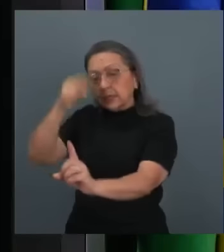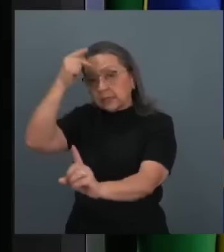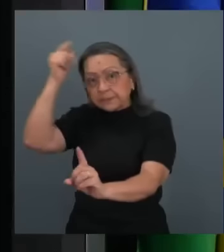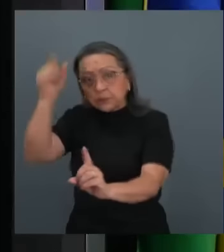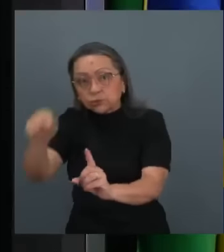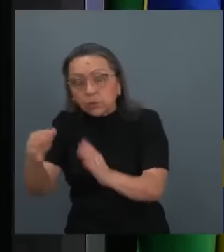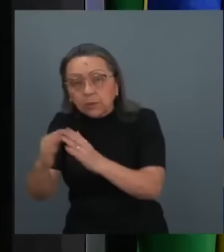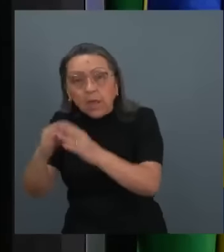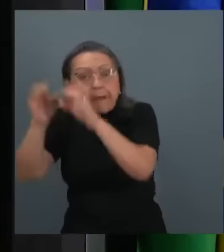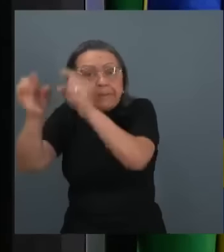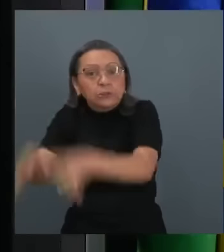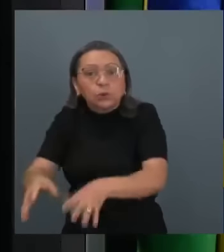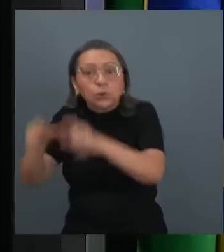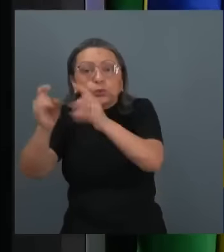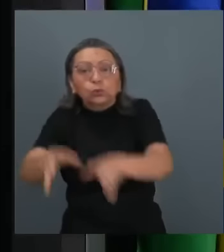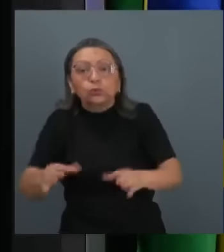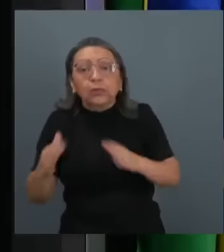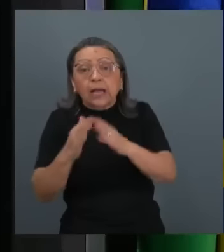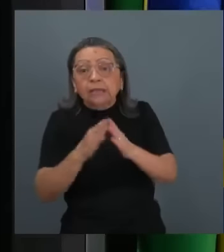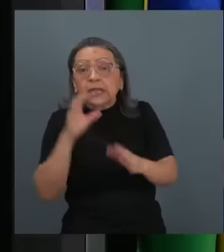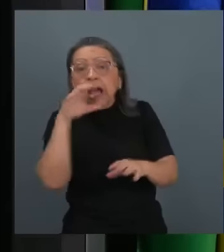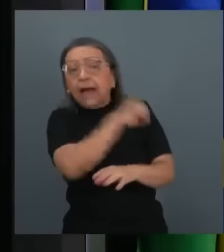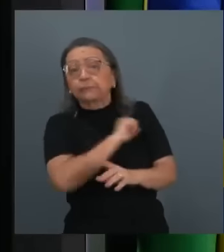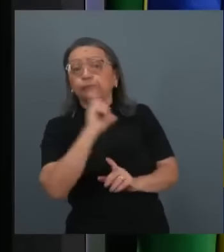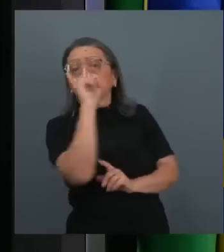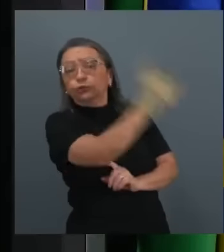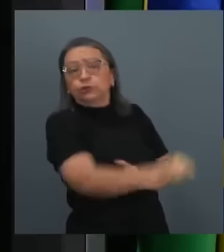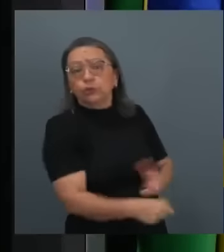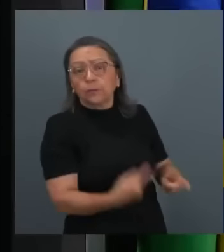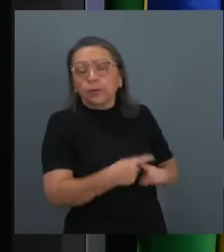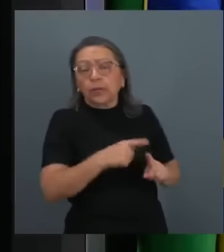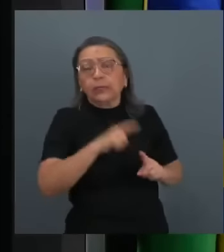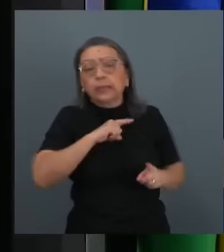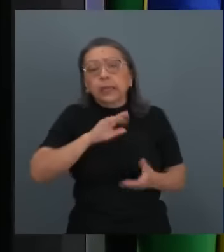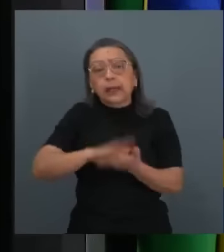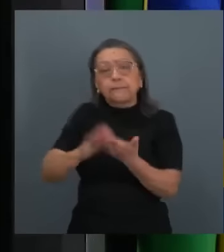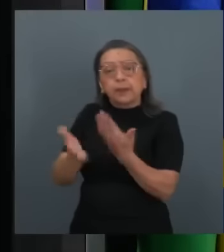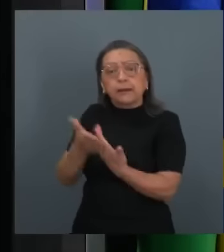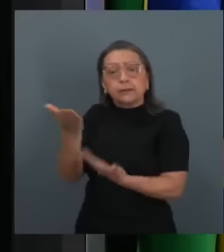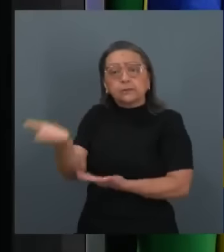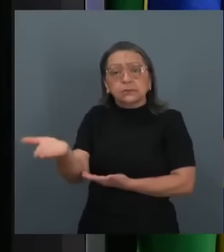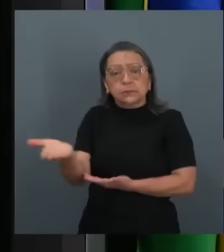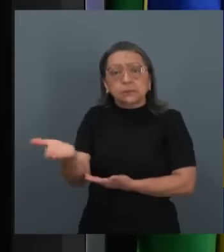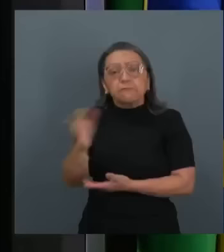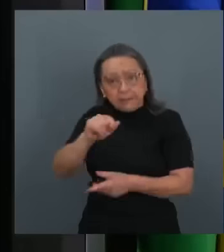que abandonar suas residências às pressas, sob a ameaça de morte,